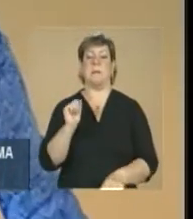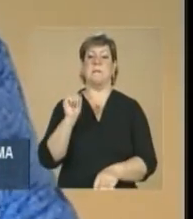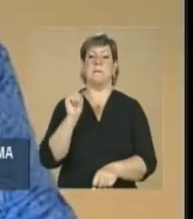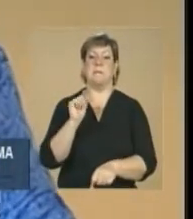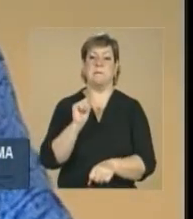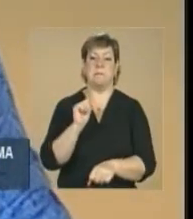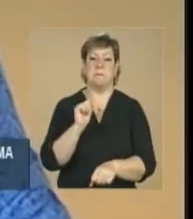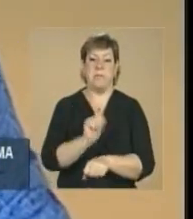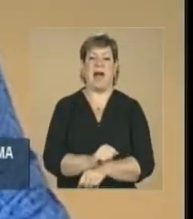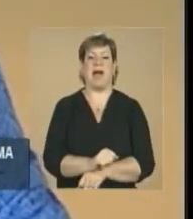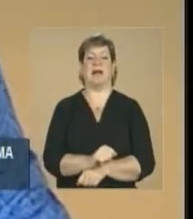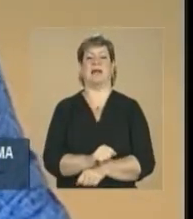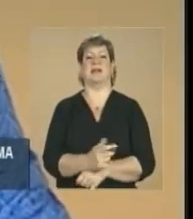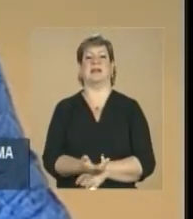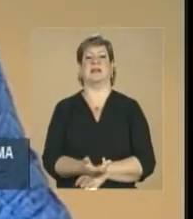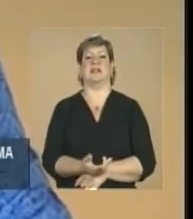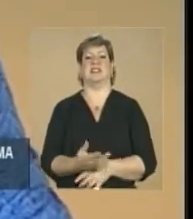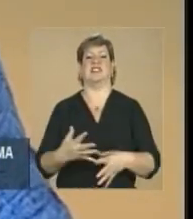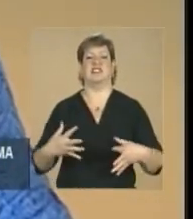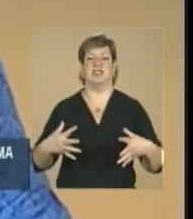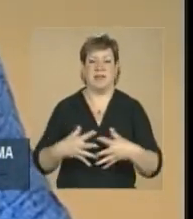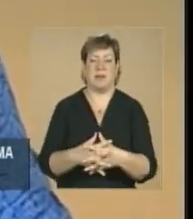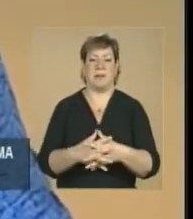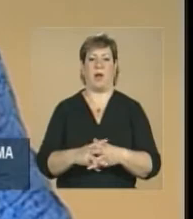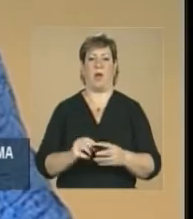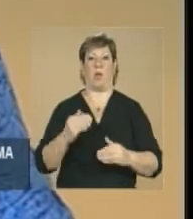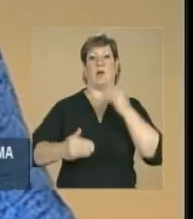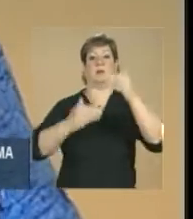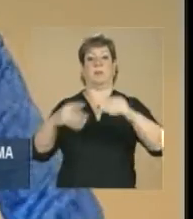o crescimento do país,